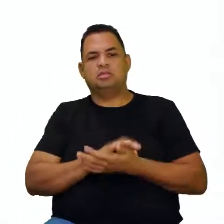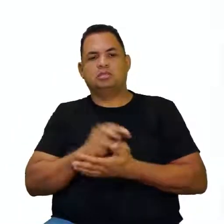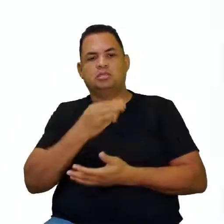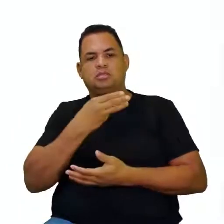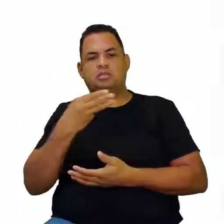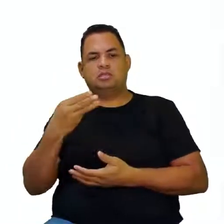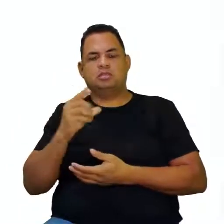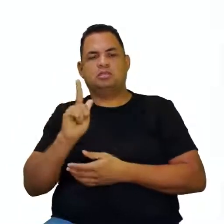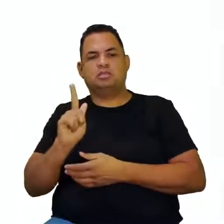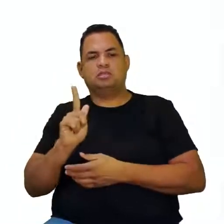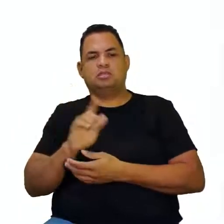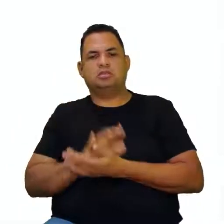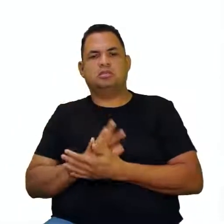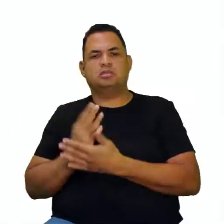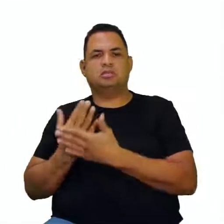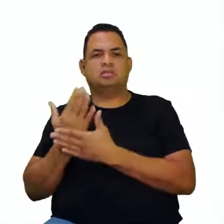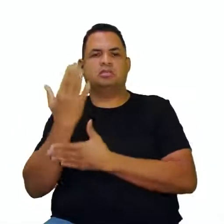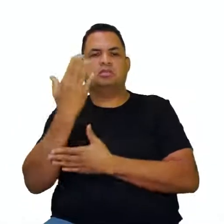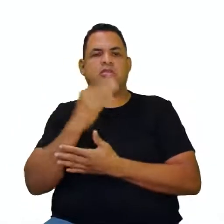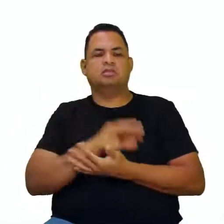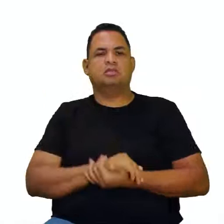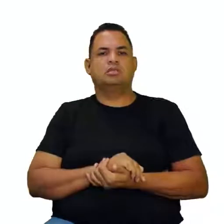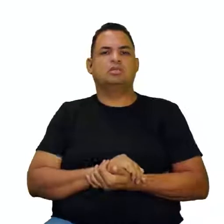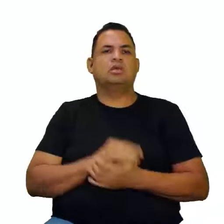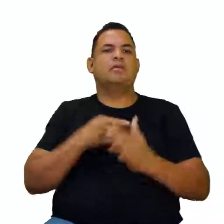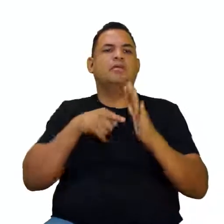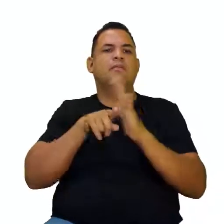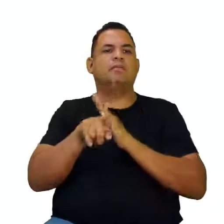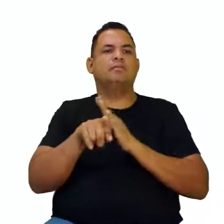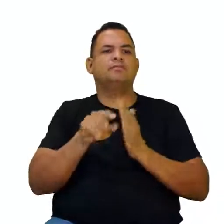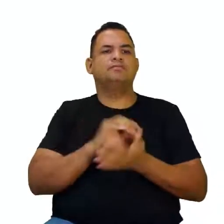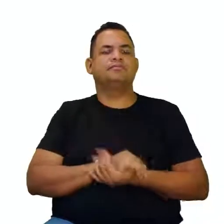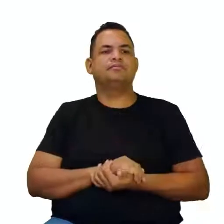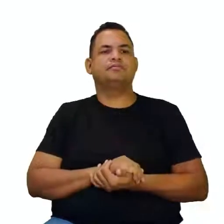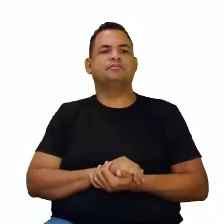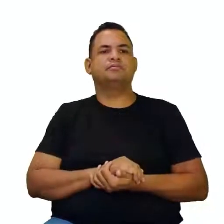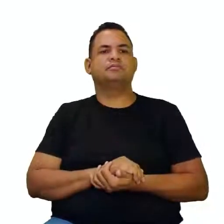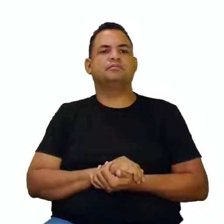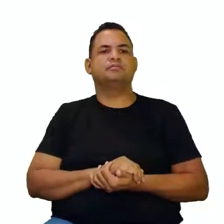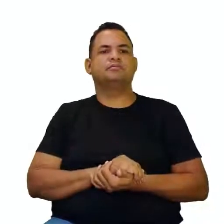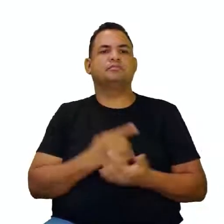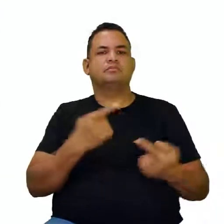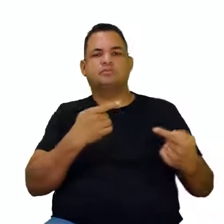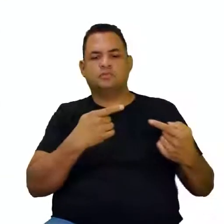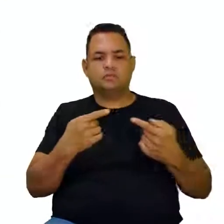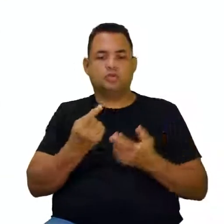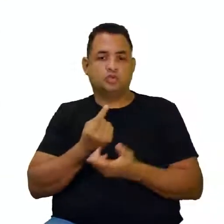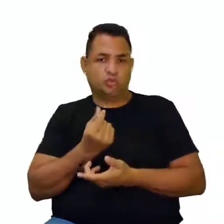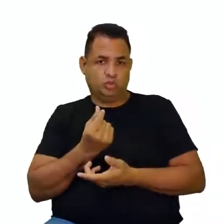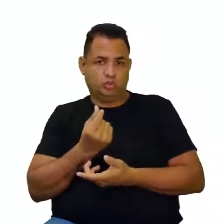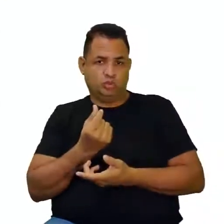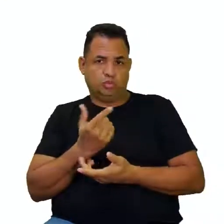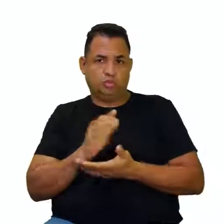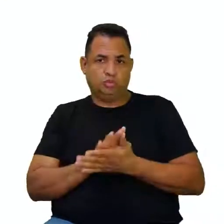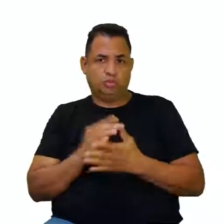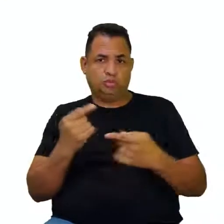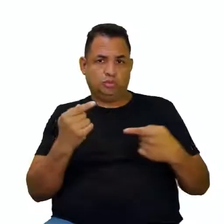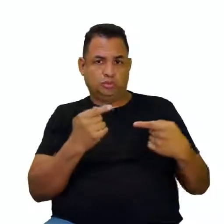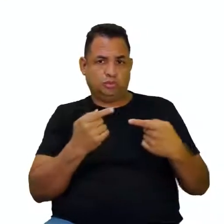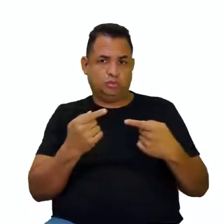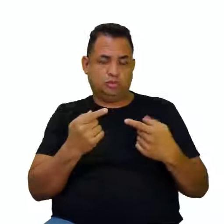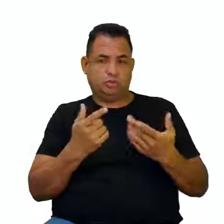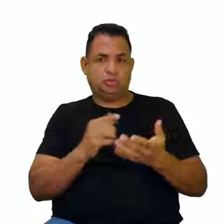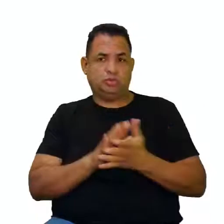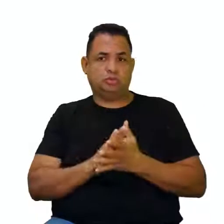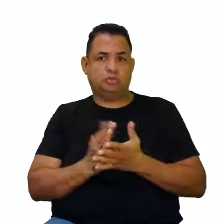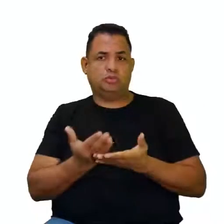liberação de carbono. E aí vem a pergunta, em relação aos custos associados